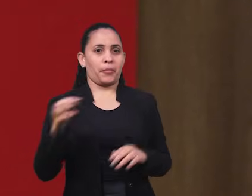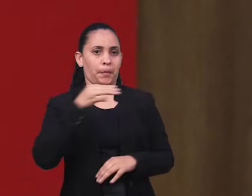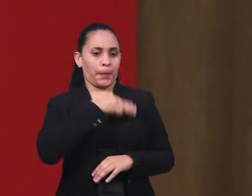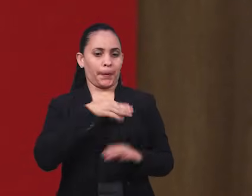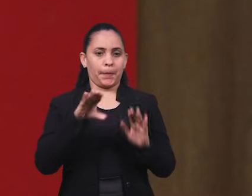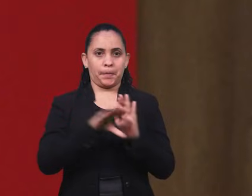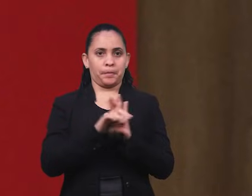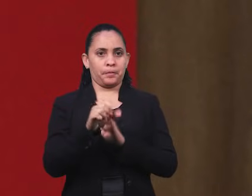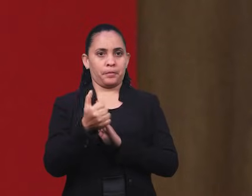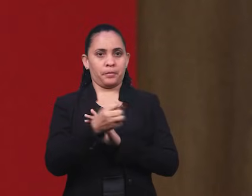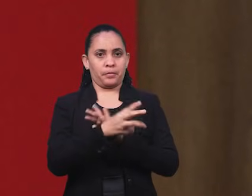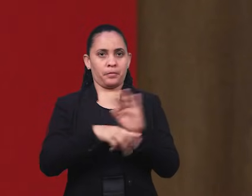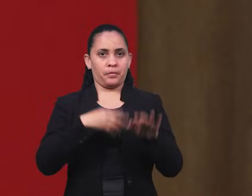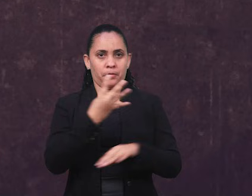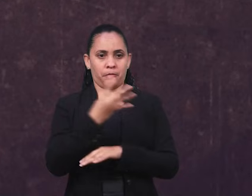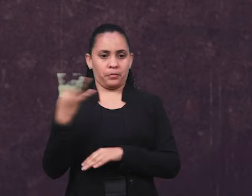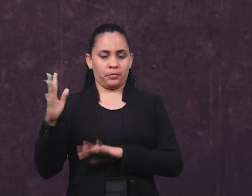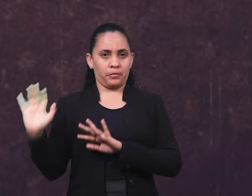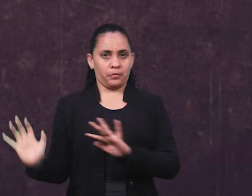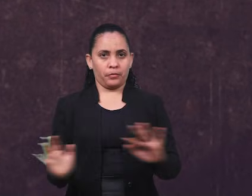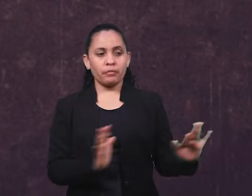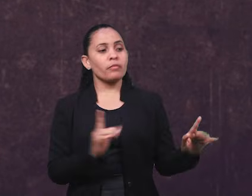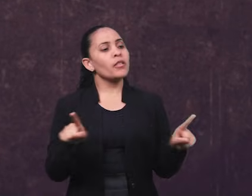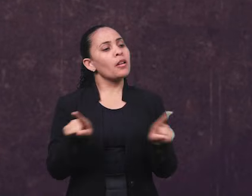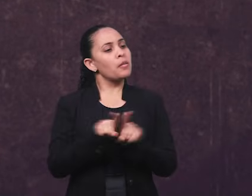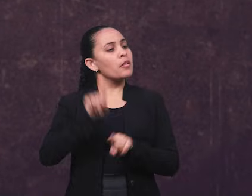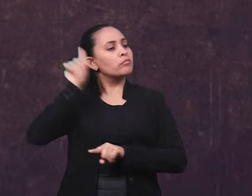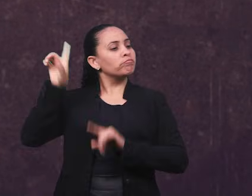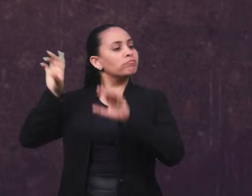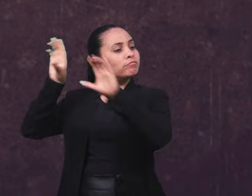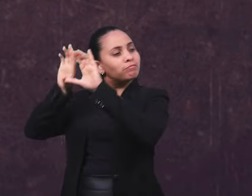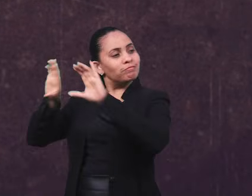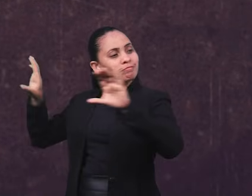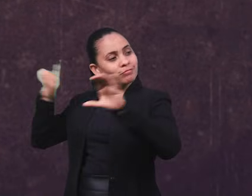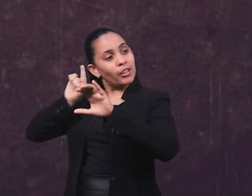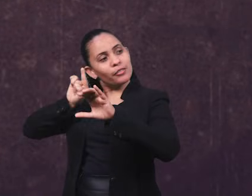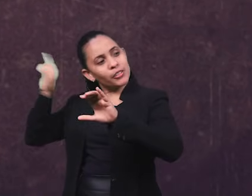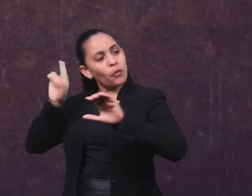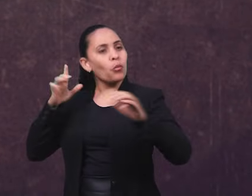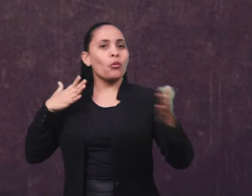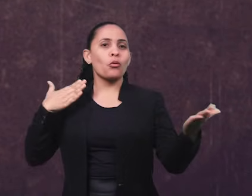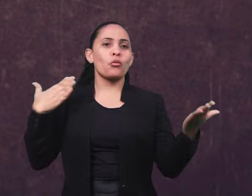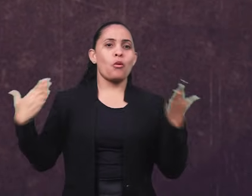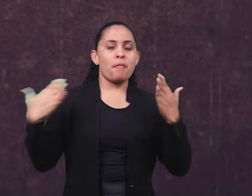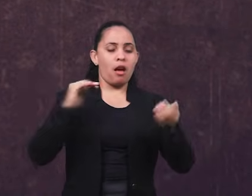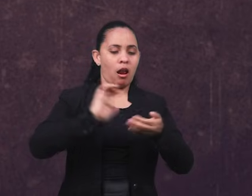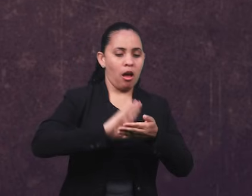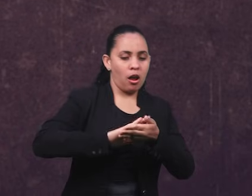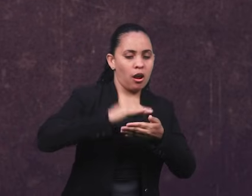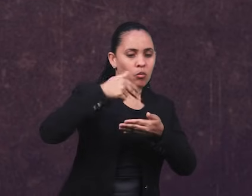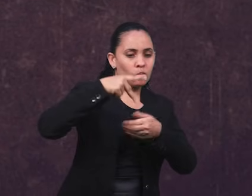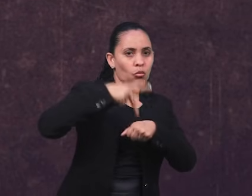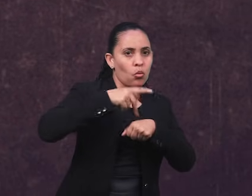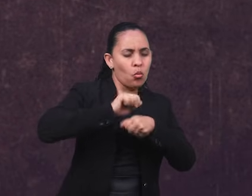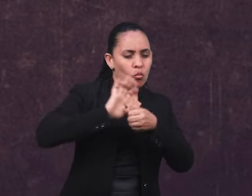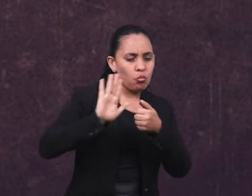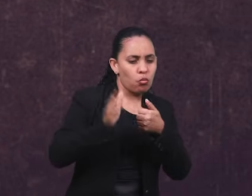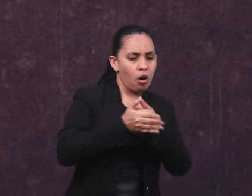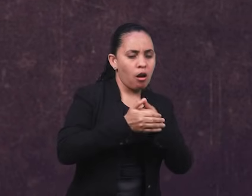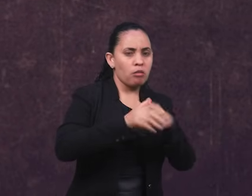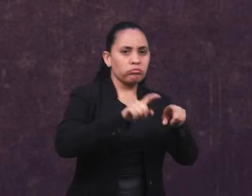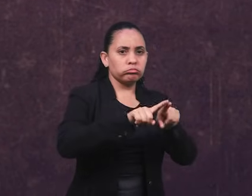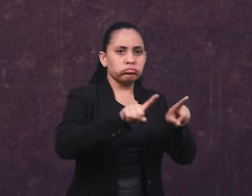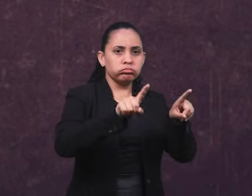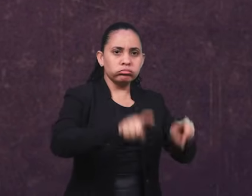Mateus 13:44 diz assim: também o reino dos céus é semelhante a um tesouro escondido num